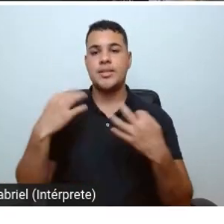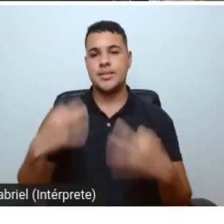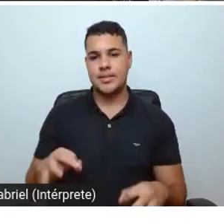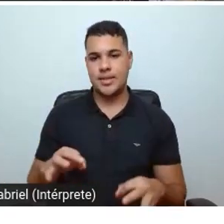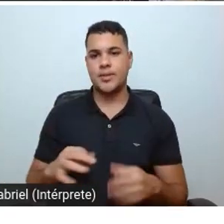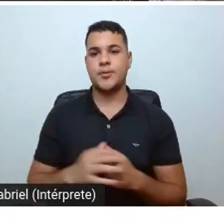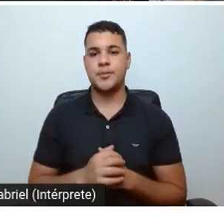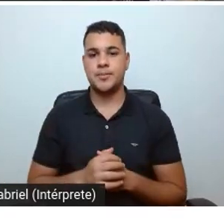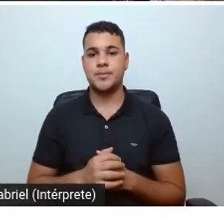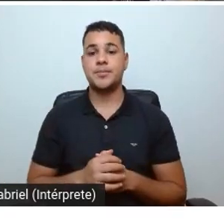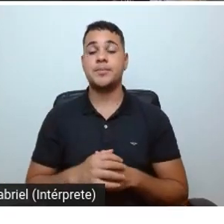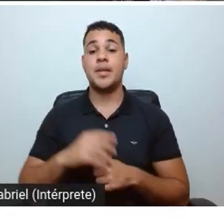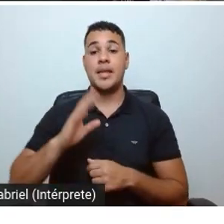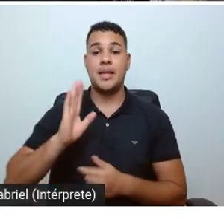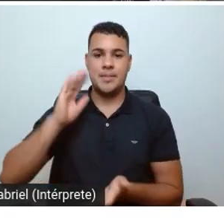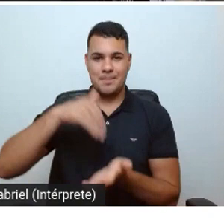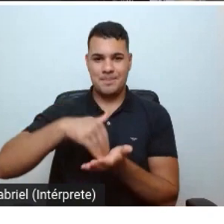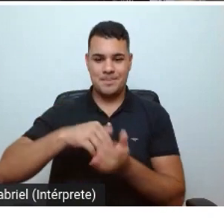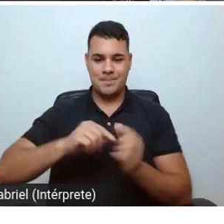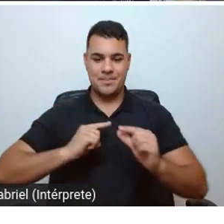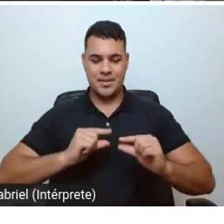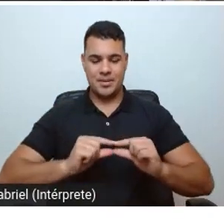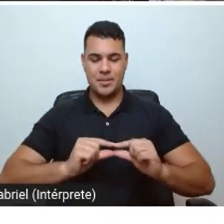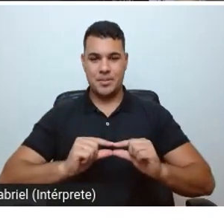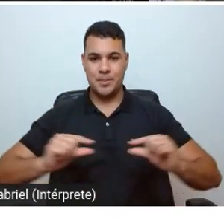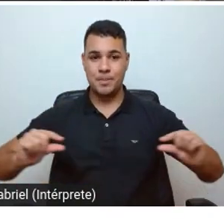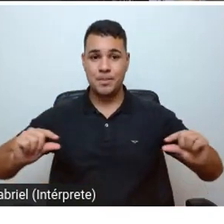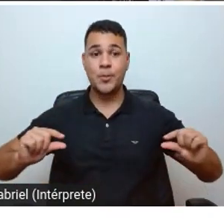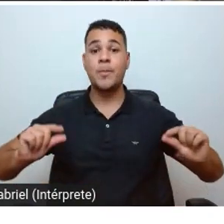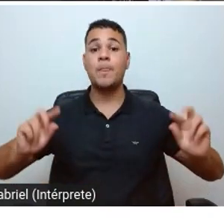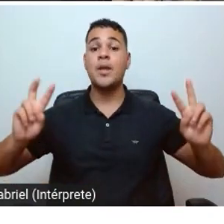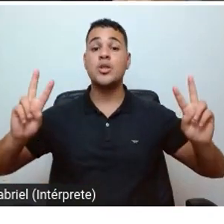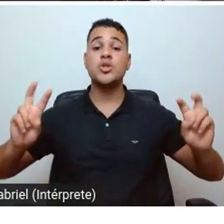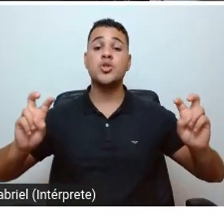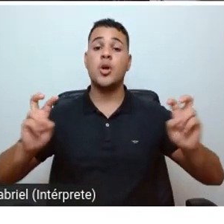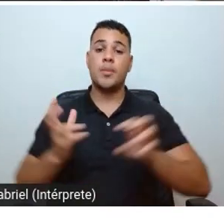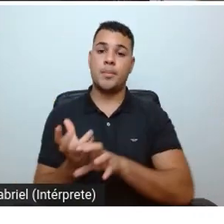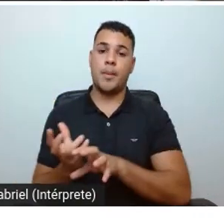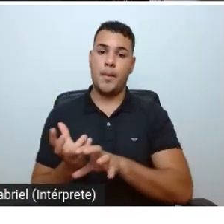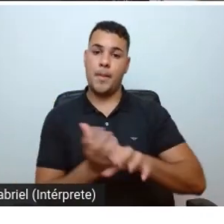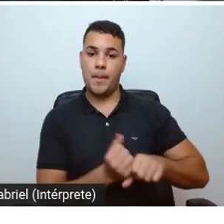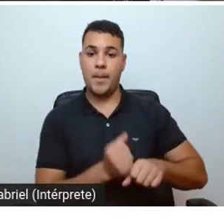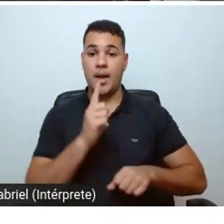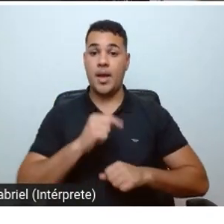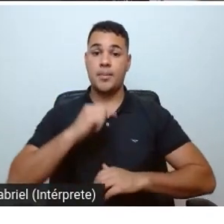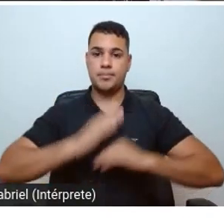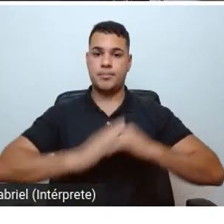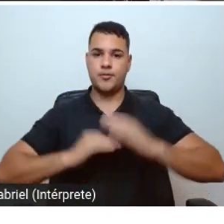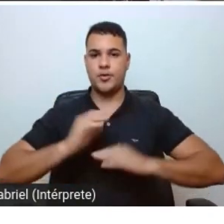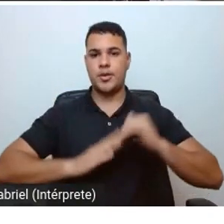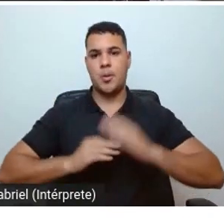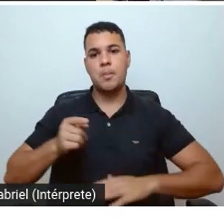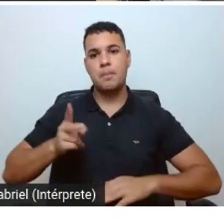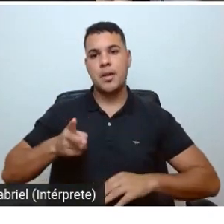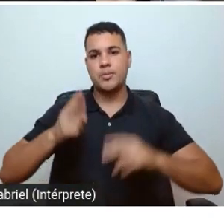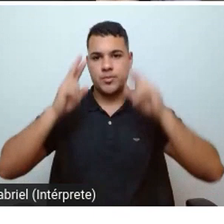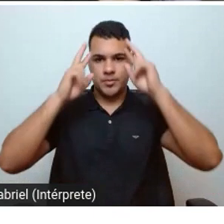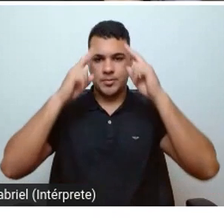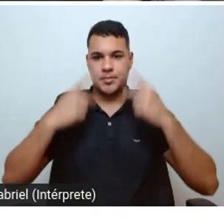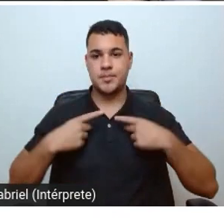aqui embaixo na visão da classificação manual. E aí, em cima disso, a gente